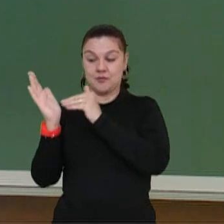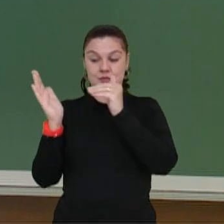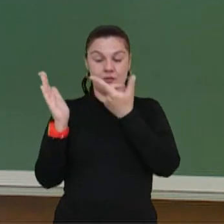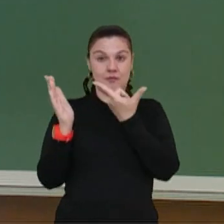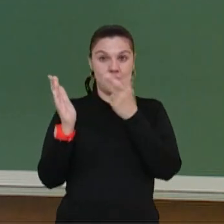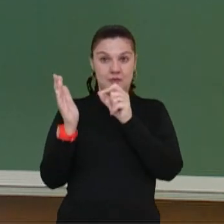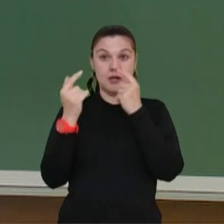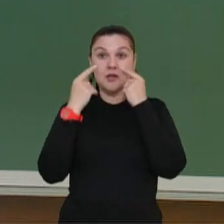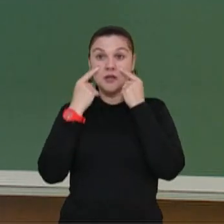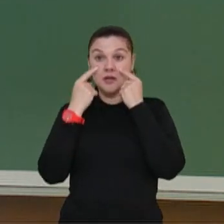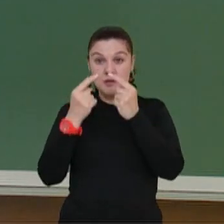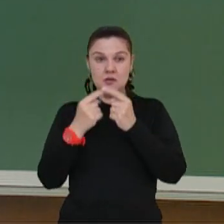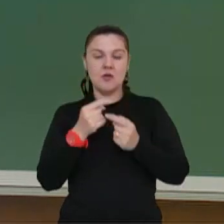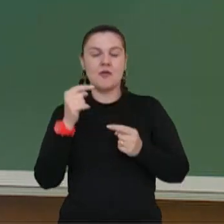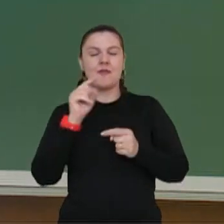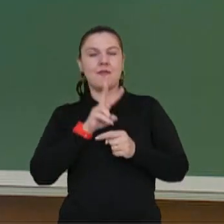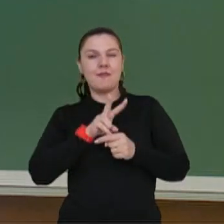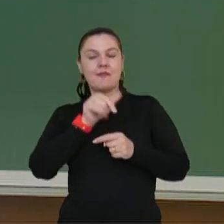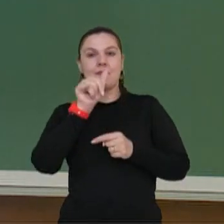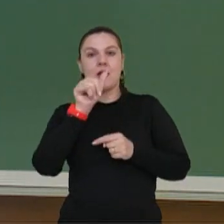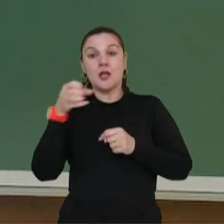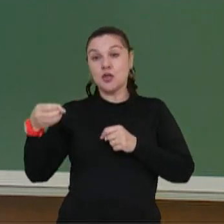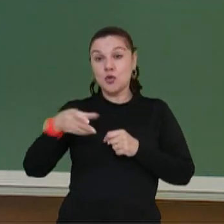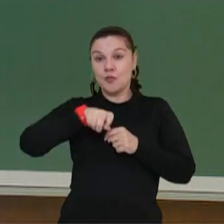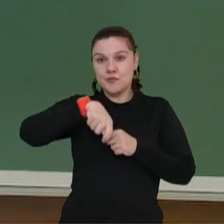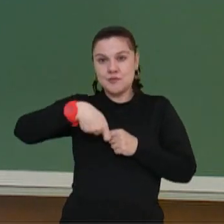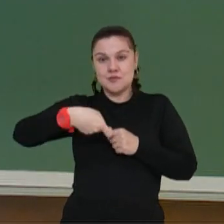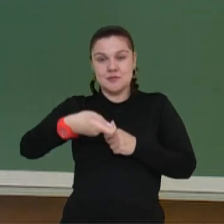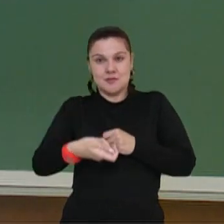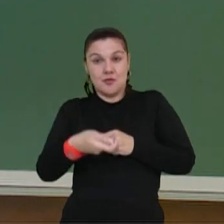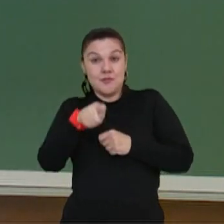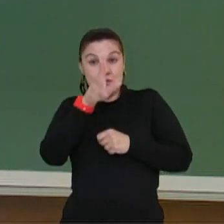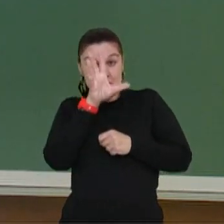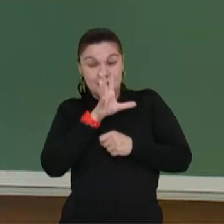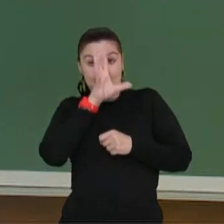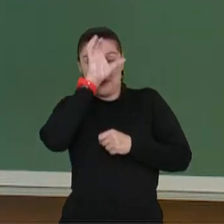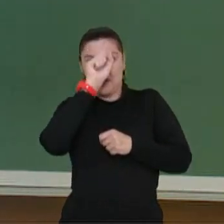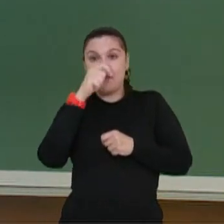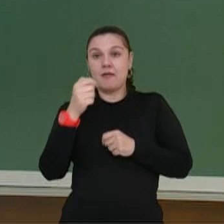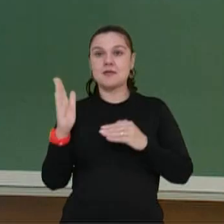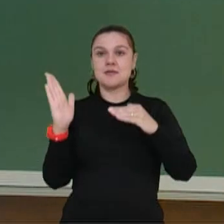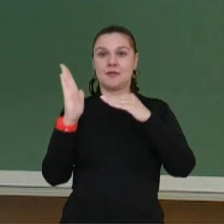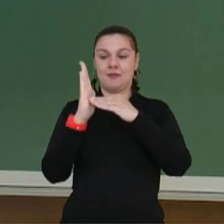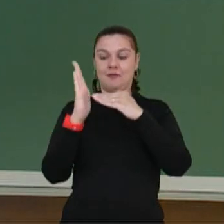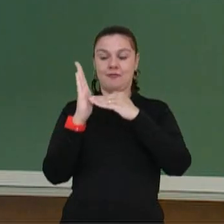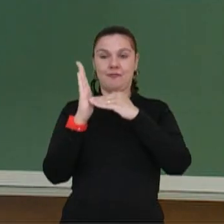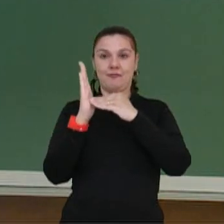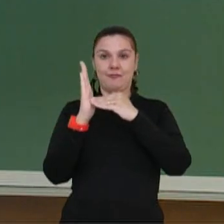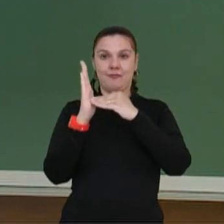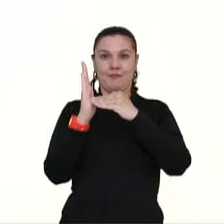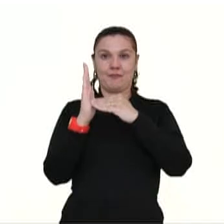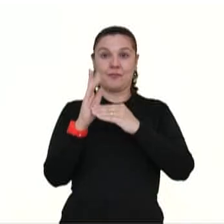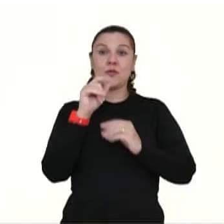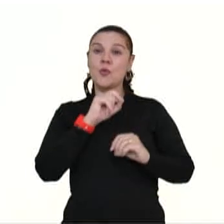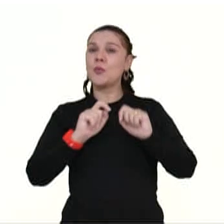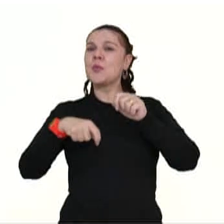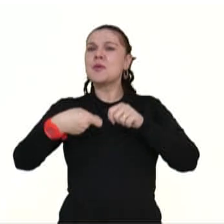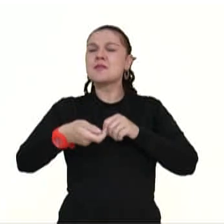20 centímetros. E vai aparecer um símbolo novo para você que você precisa prestar muita atenção, que é esse T deitado aqui.